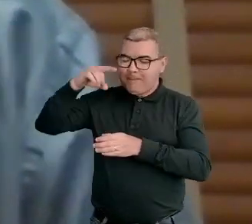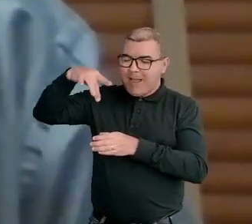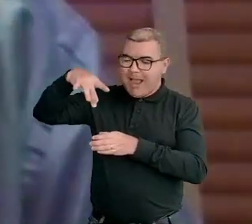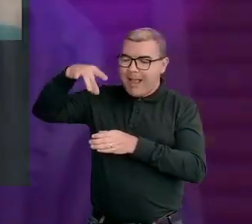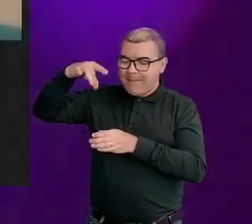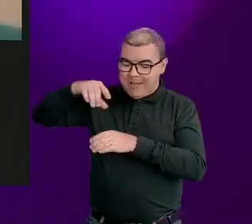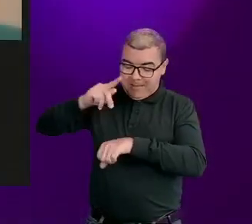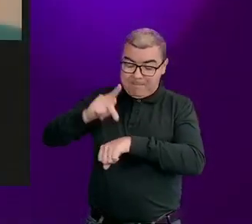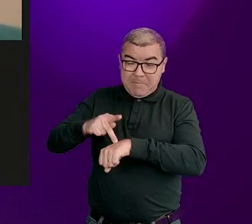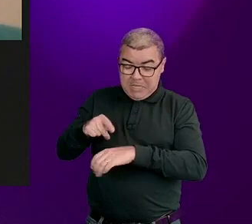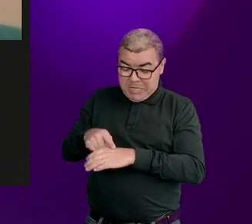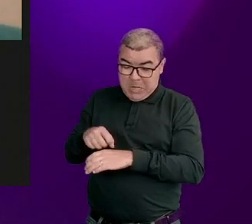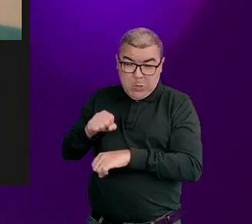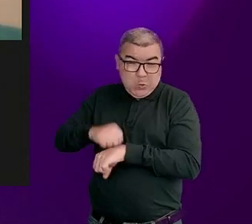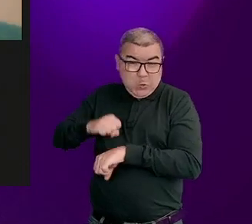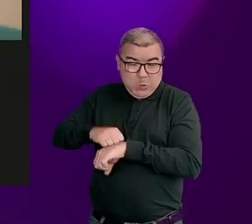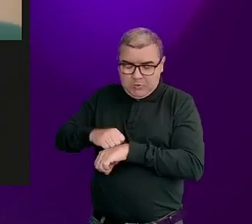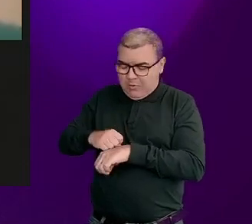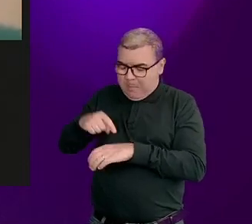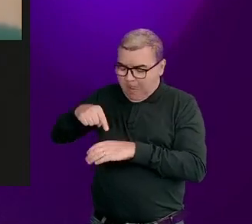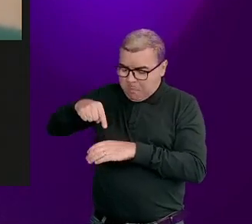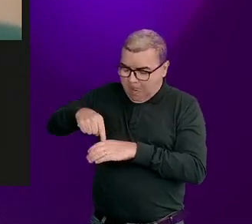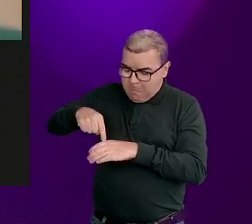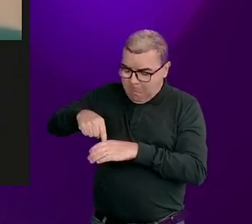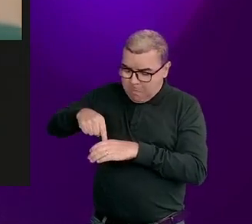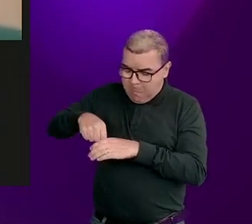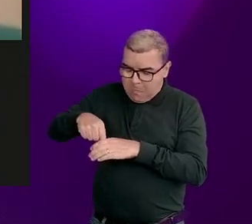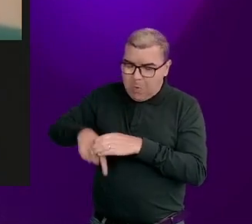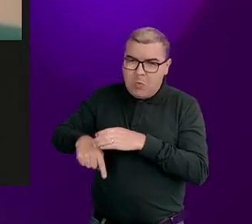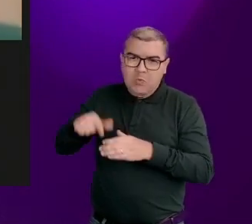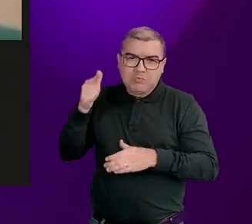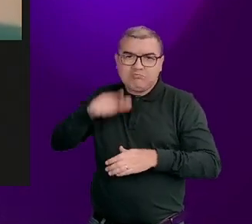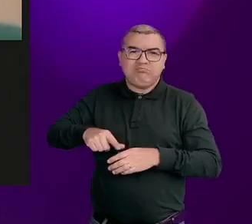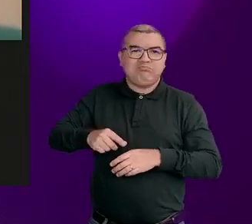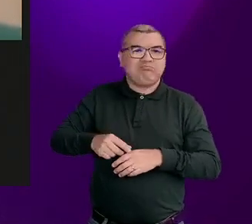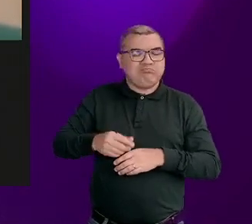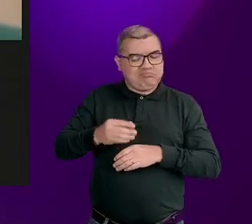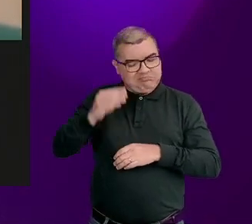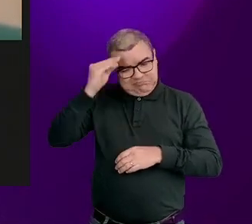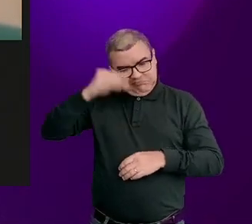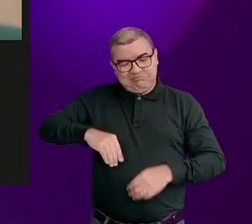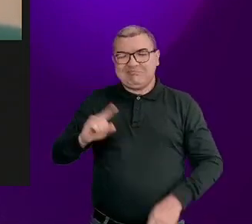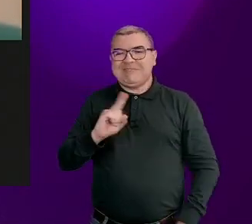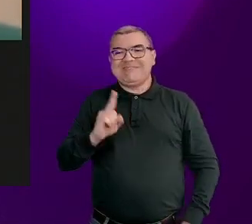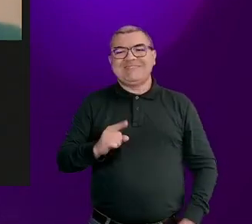bate e um dia fura. E a gente vai conseguir. Obrigado.